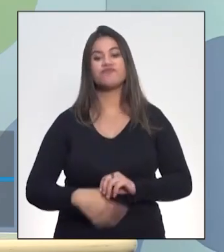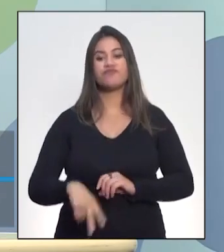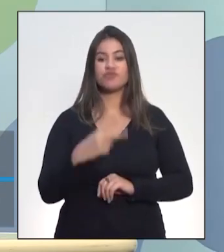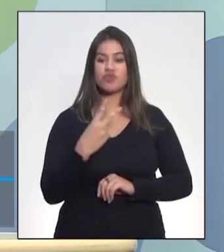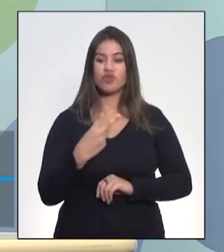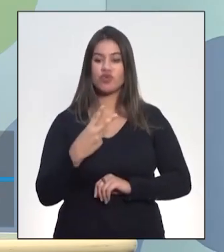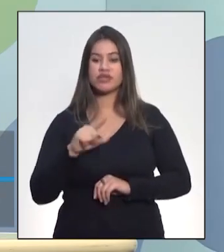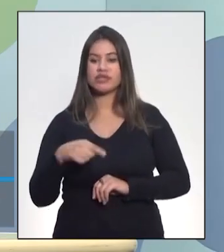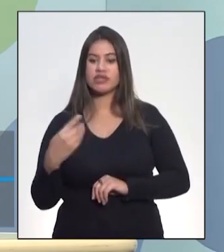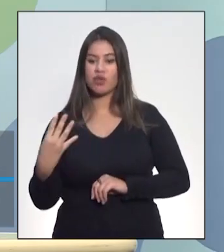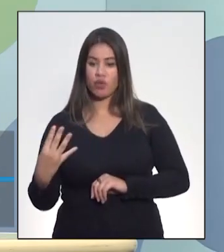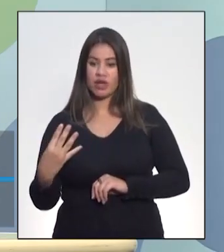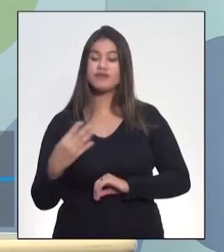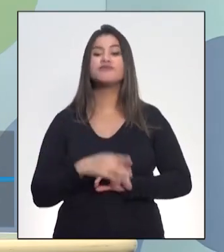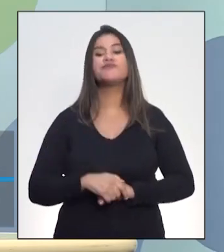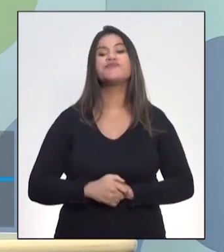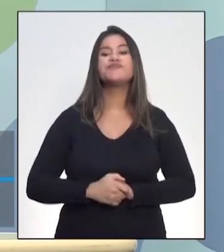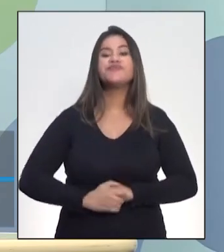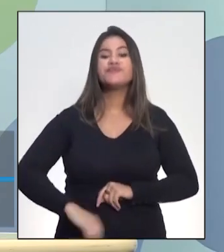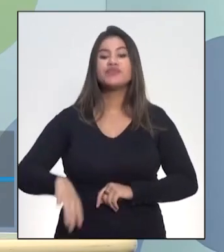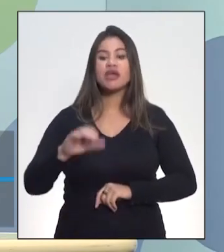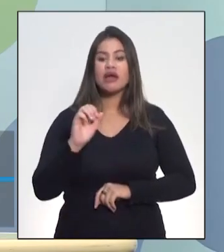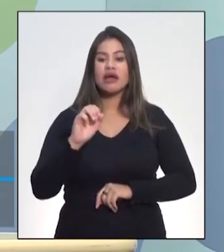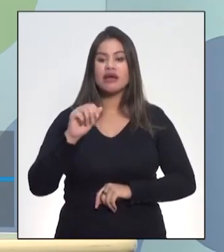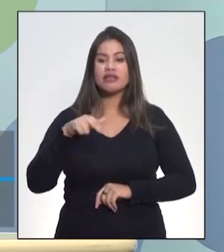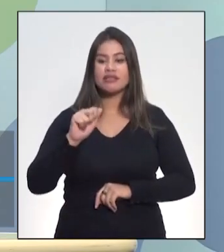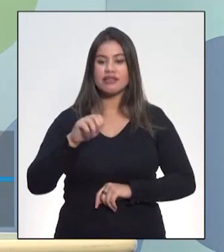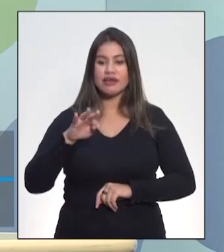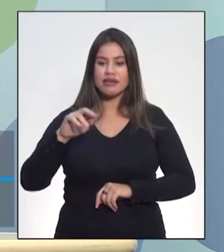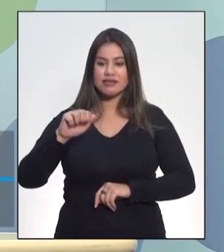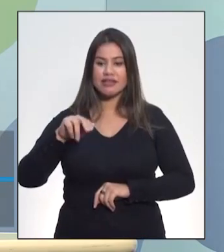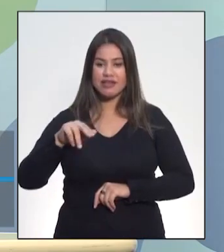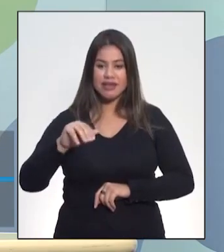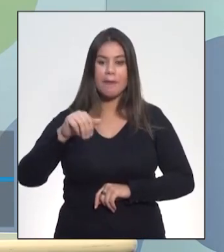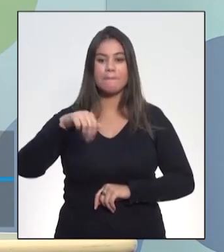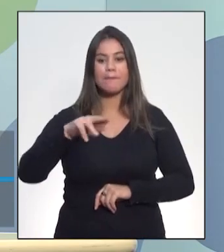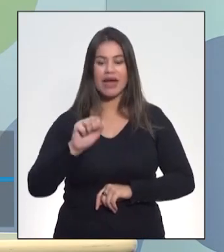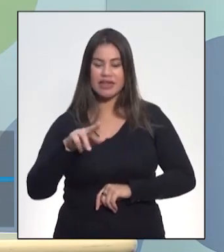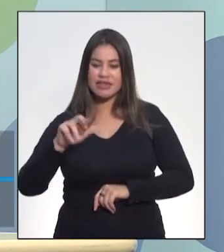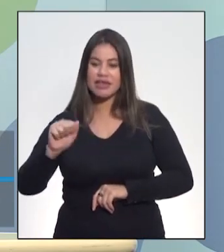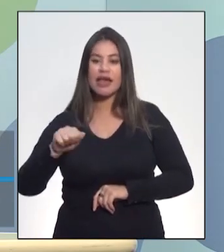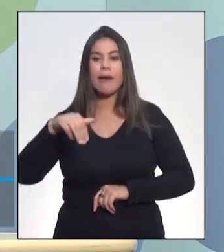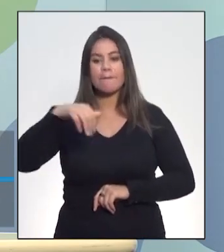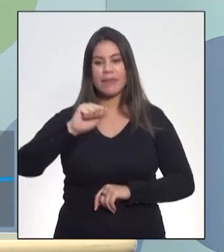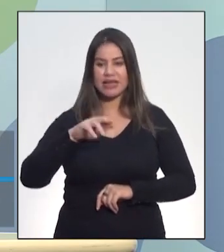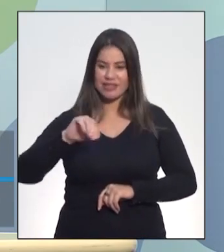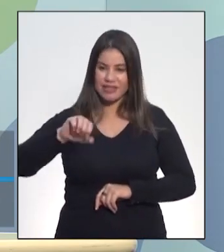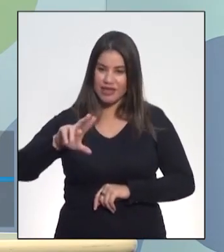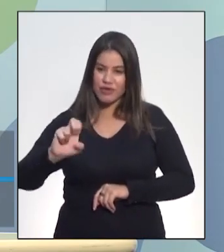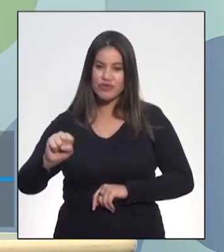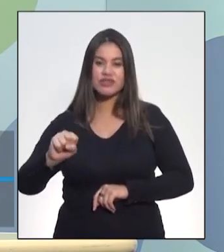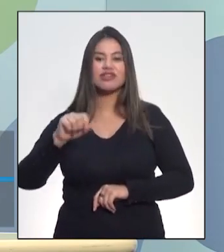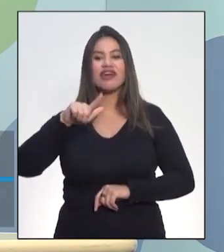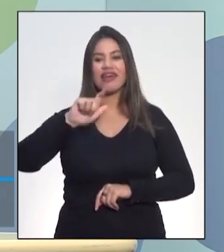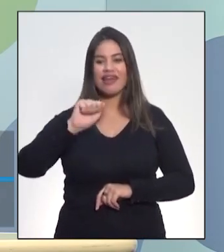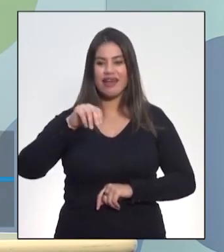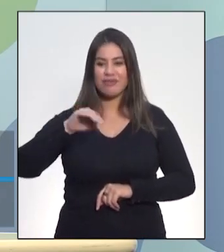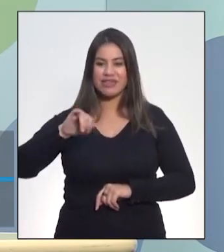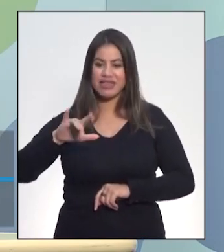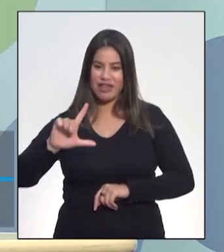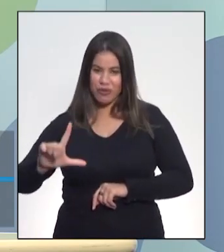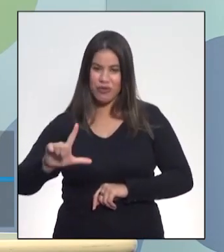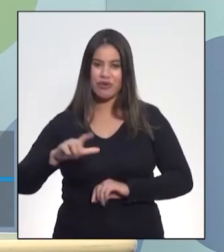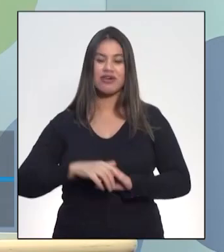4. Por exemplo, a Nathalie, a Maria Luísa, o Matheus, o Luiz e a Gabriela. E quero agradecer a presença dos professores Dalila